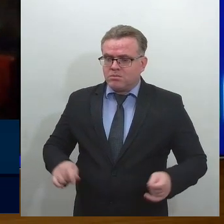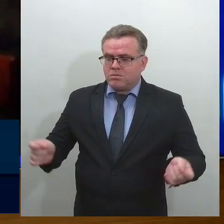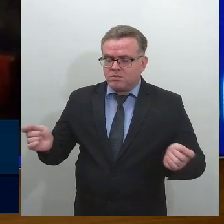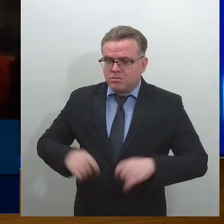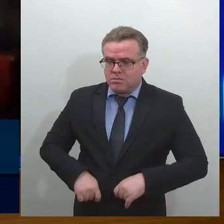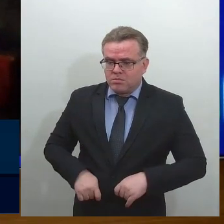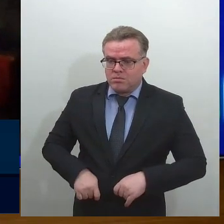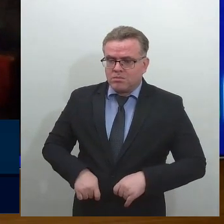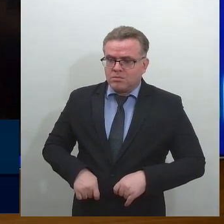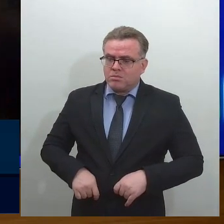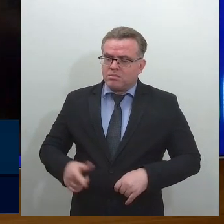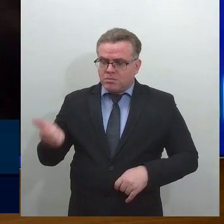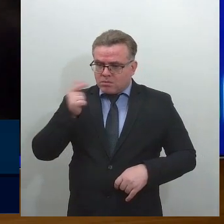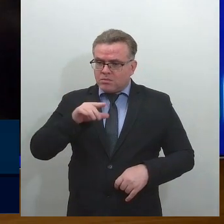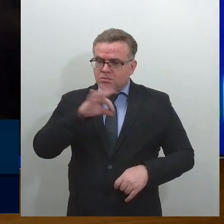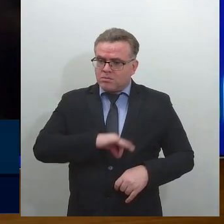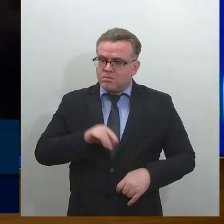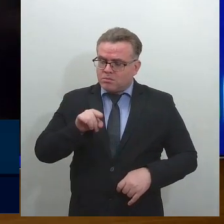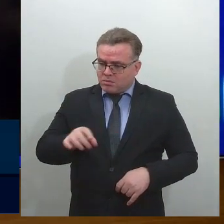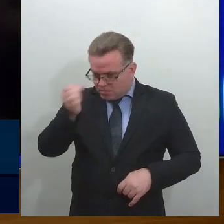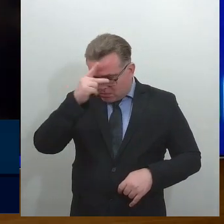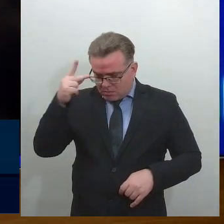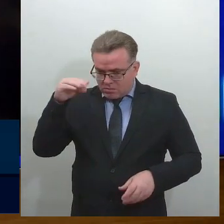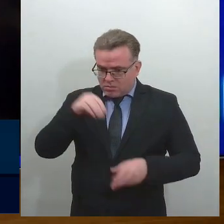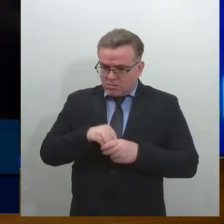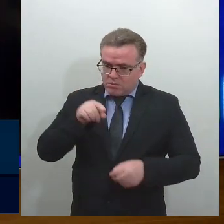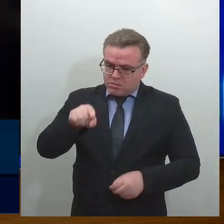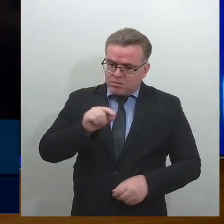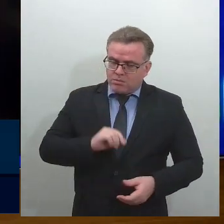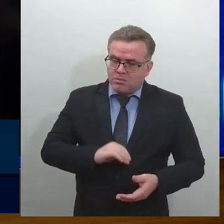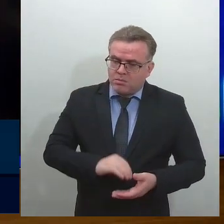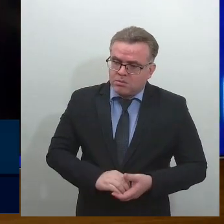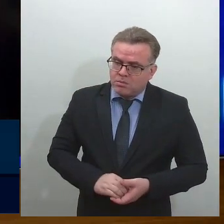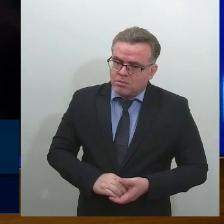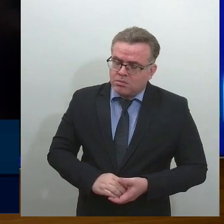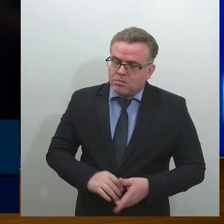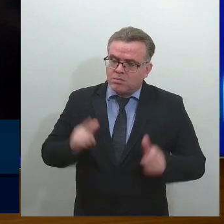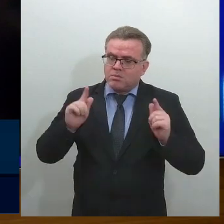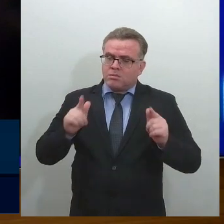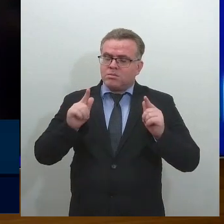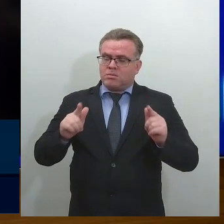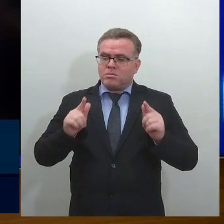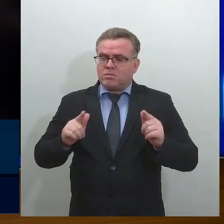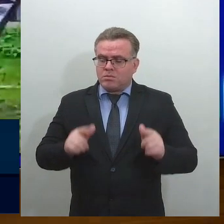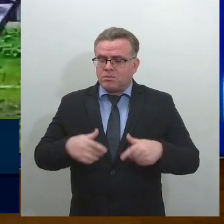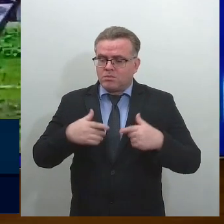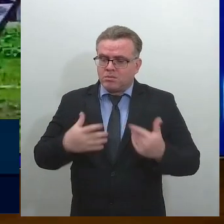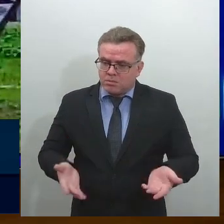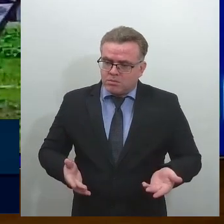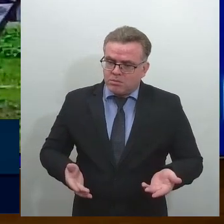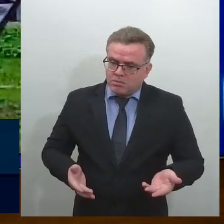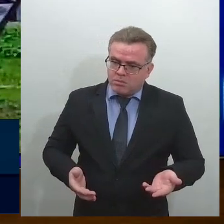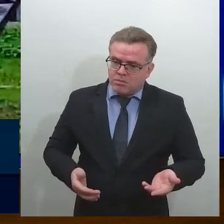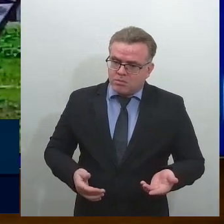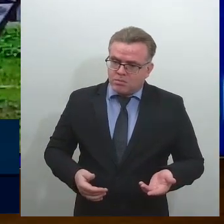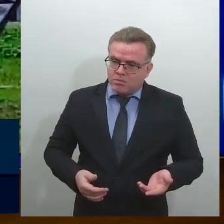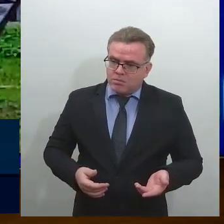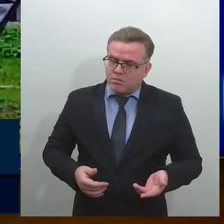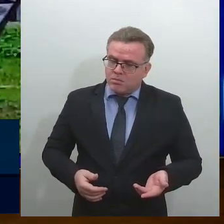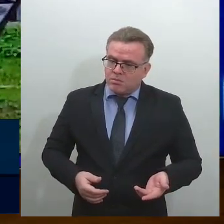prefeitura. Greve de fome até. Esse era um pórtico de uma cidade que passou 8 anos sem